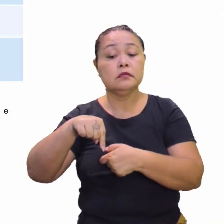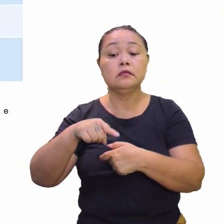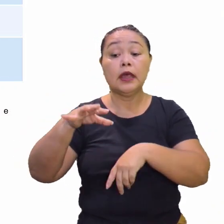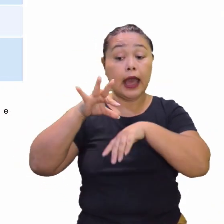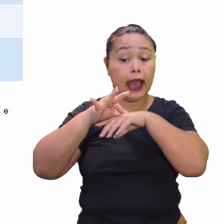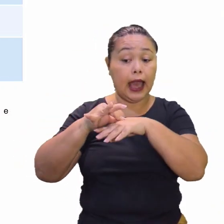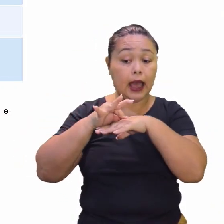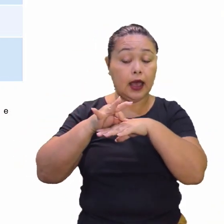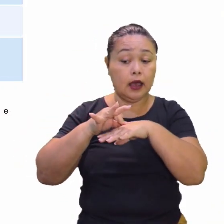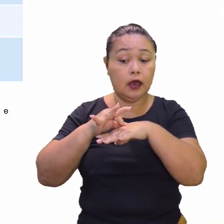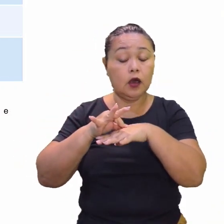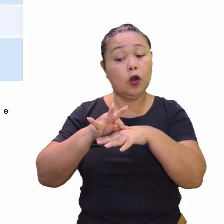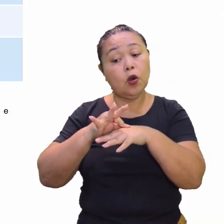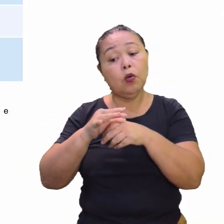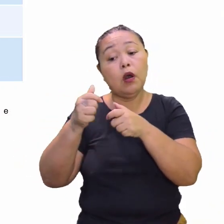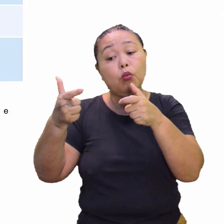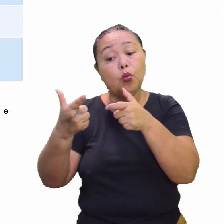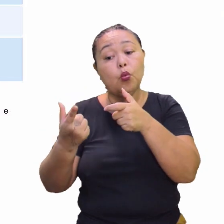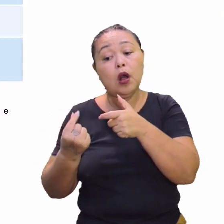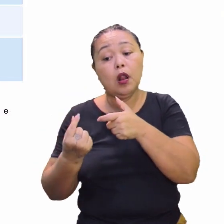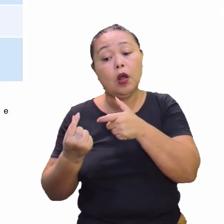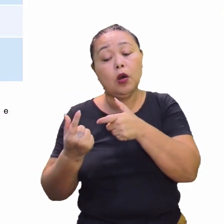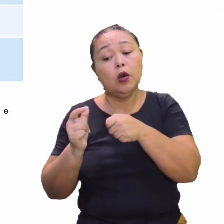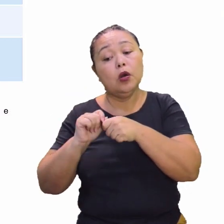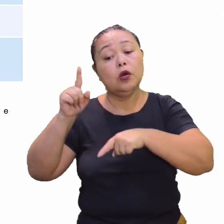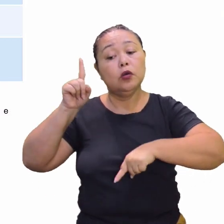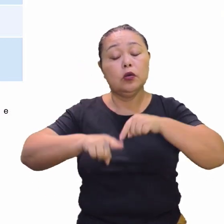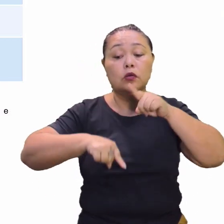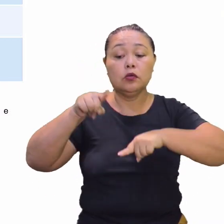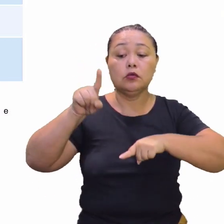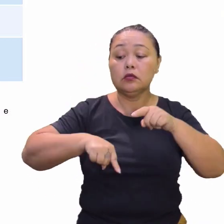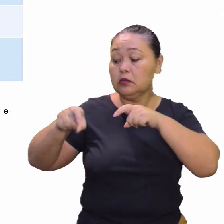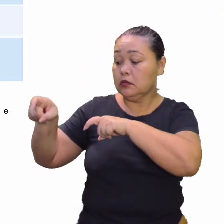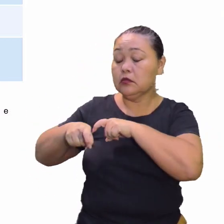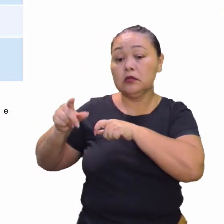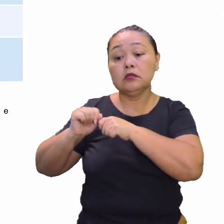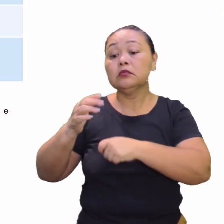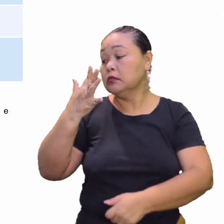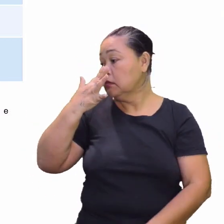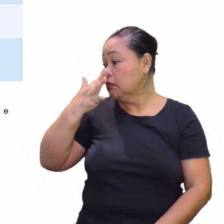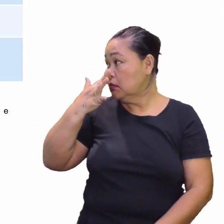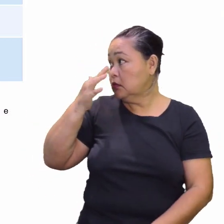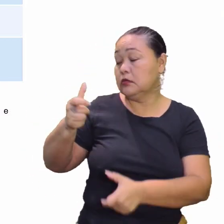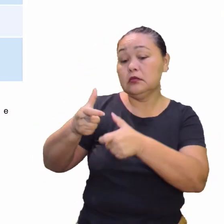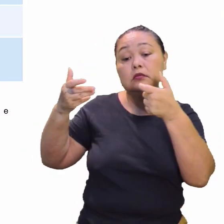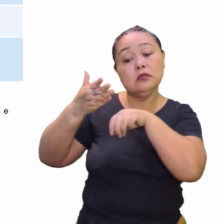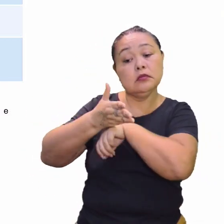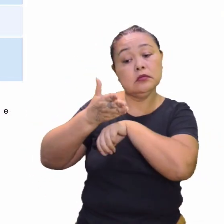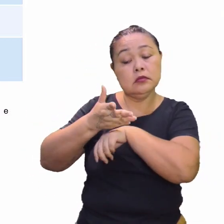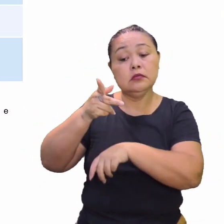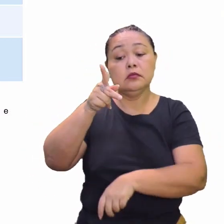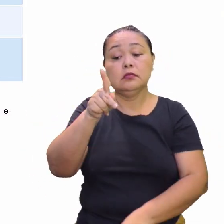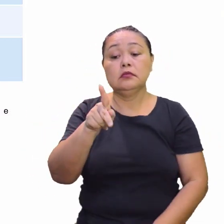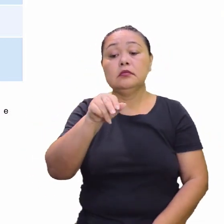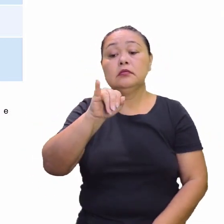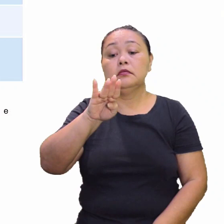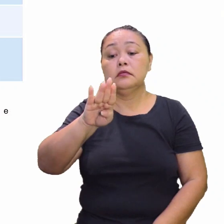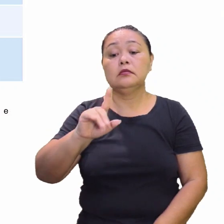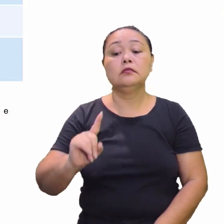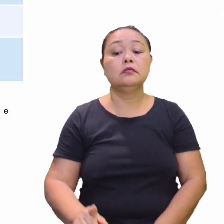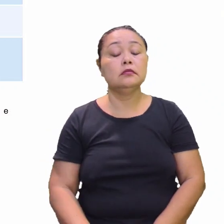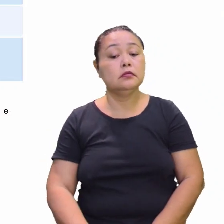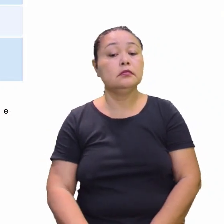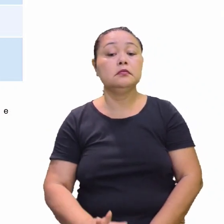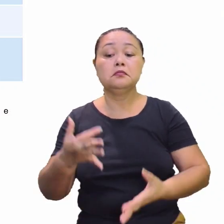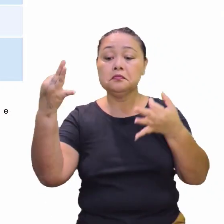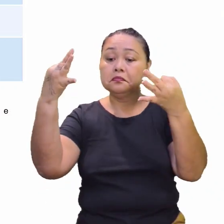a carne ela tem um valor maior que o produto da agricultura. Por isso que a gente observa uma maior participação do PIB. Beleza,